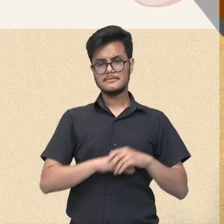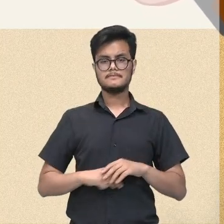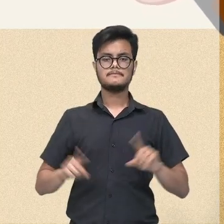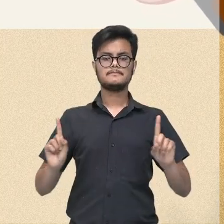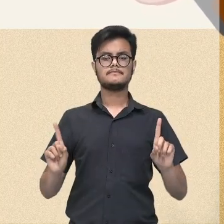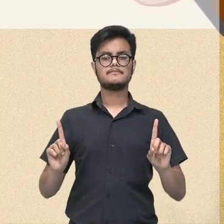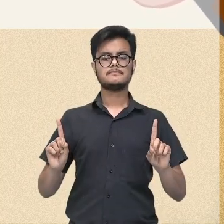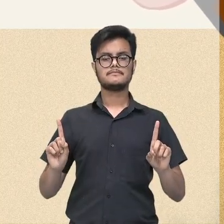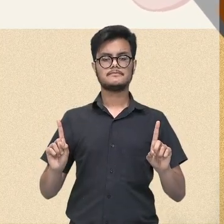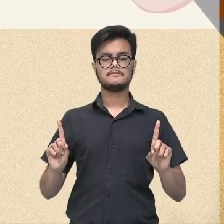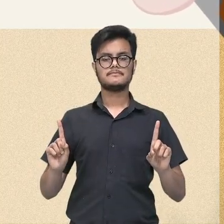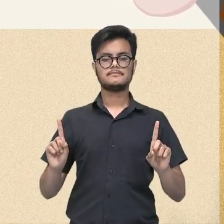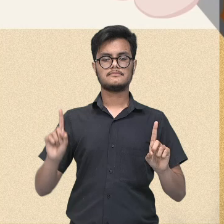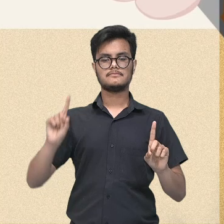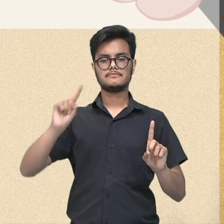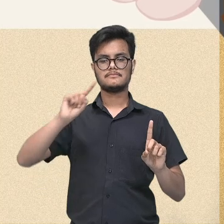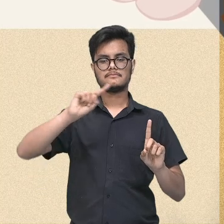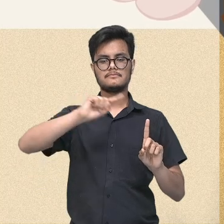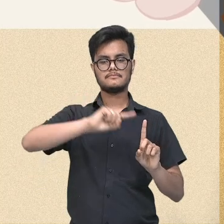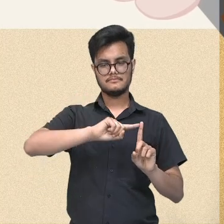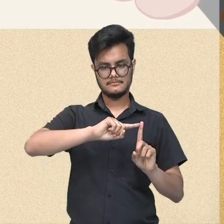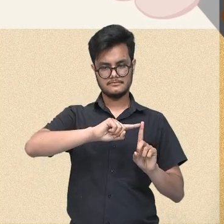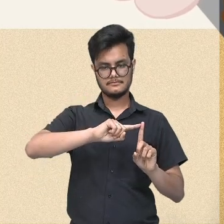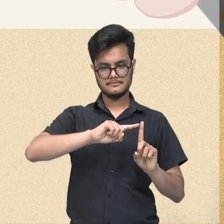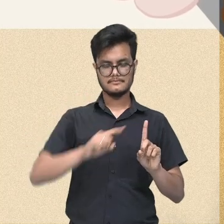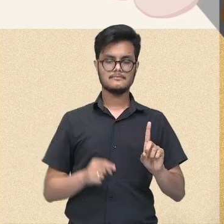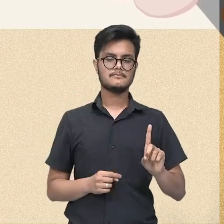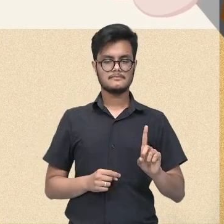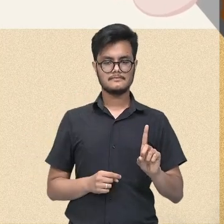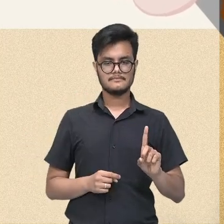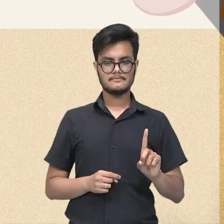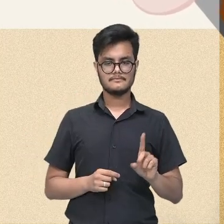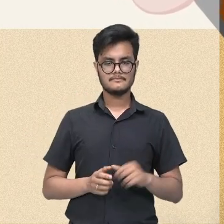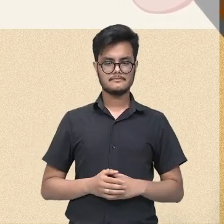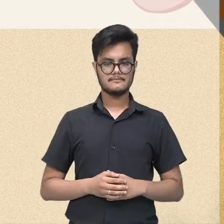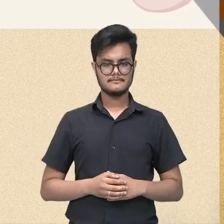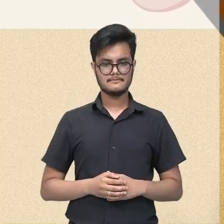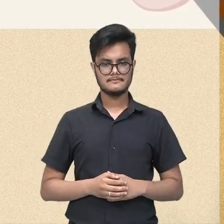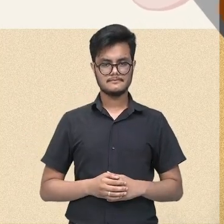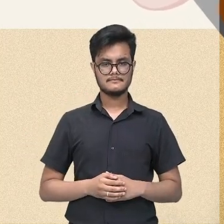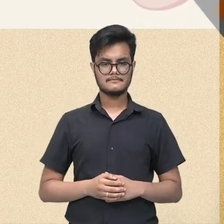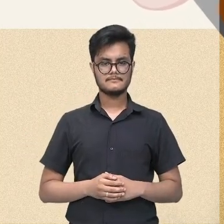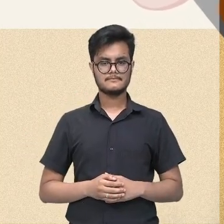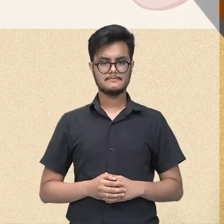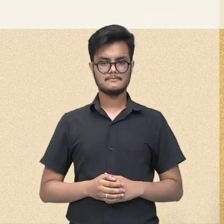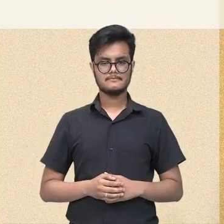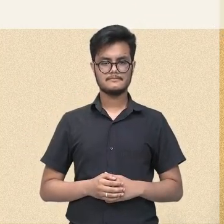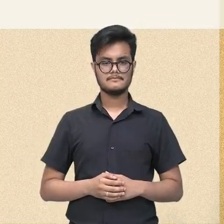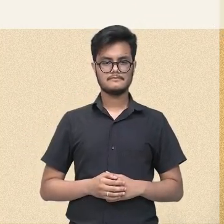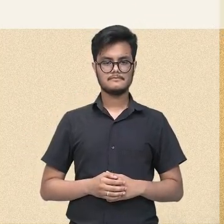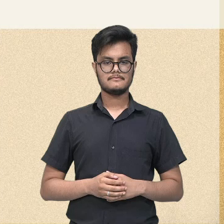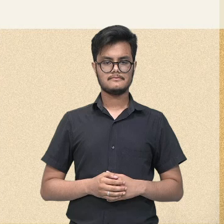Temos aí que essas cargas vão ficar, observa aí comigo, eu tenho processo de